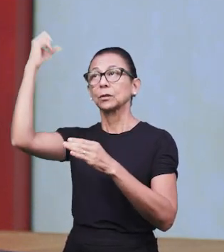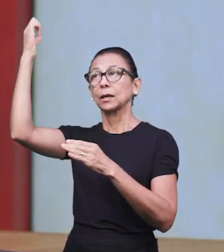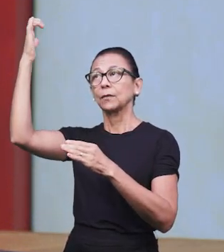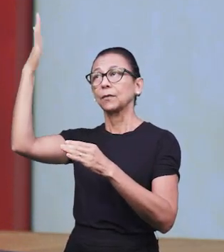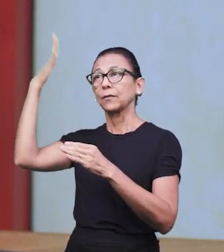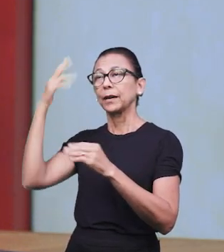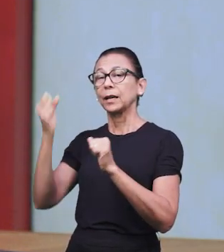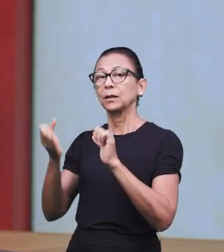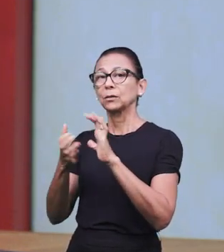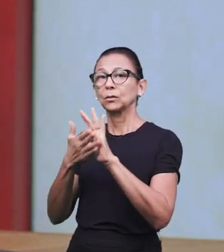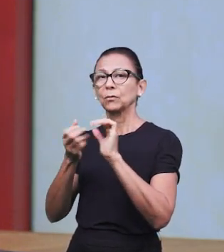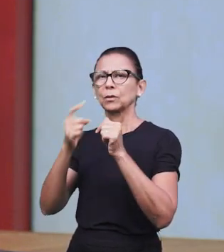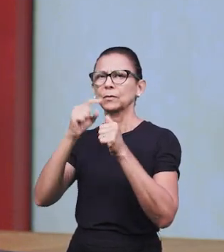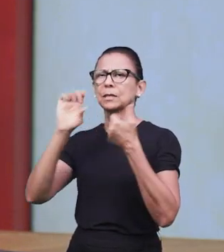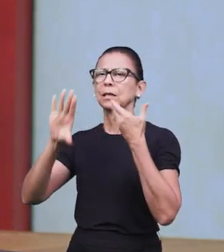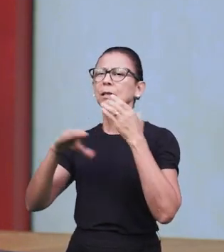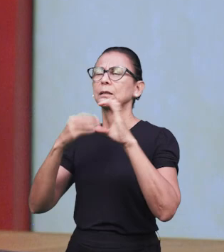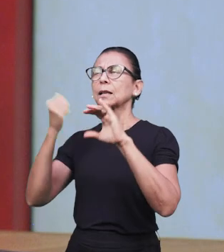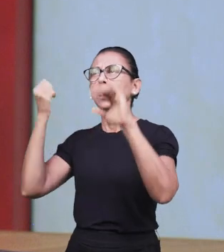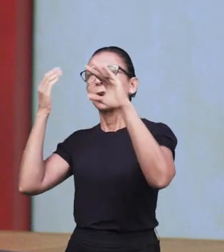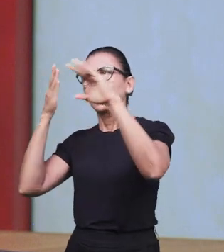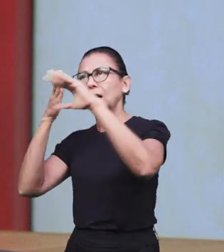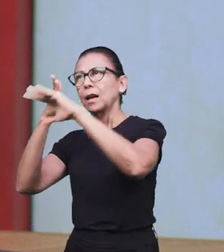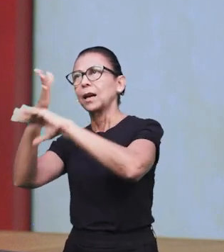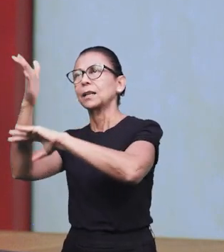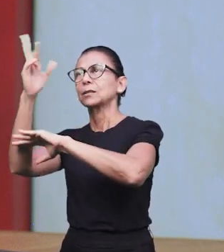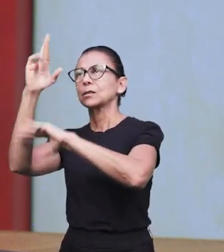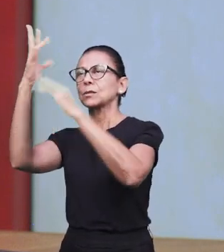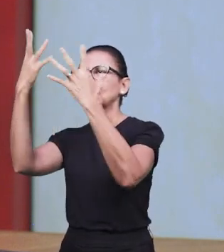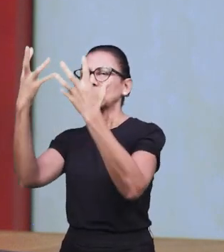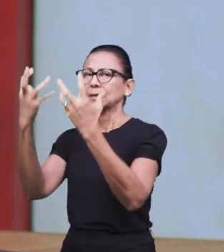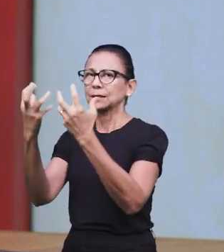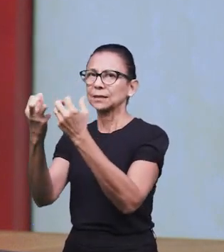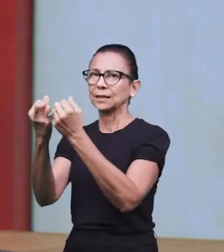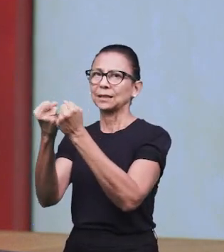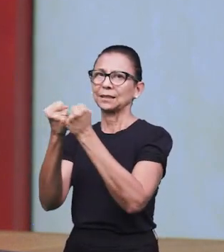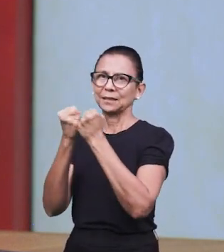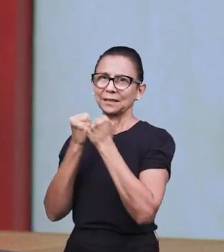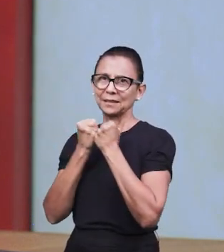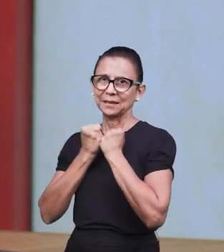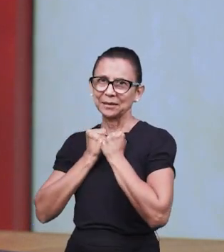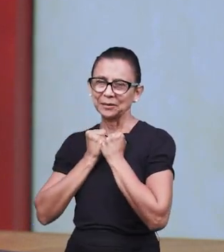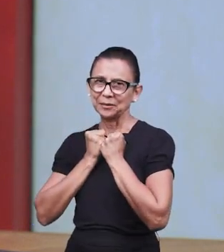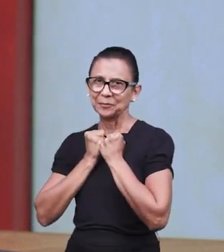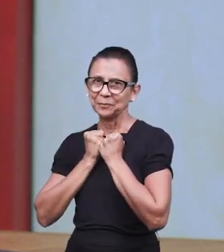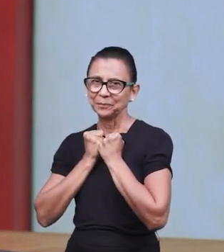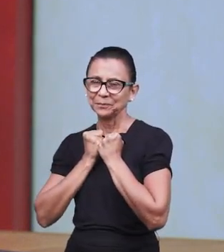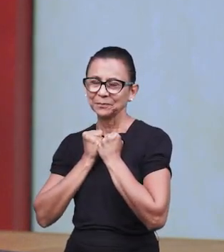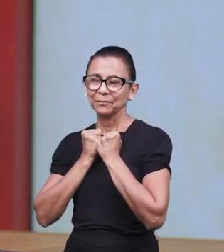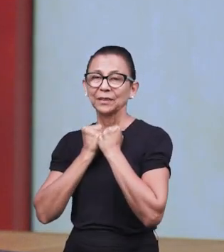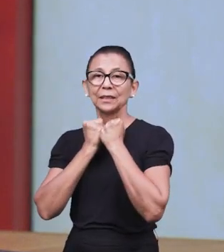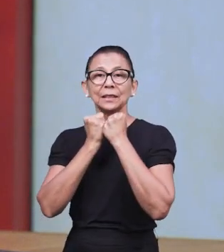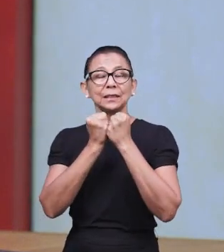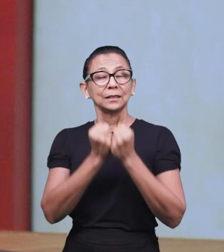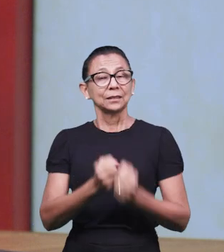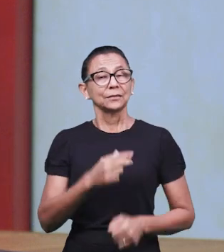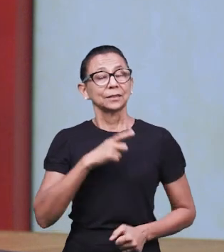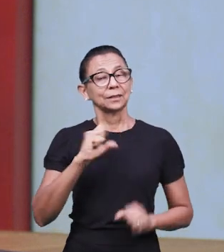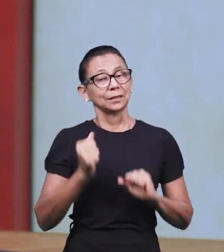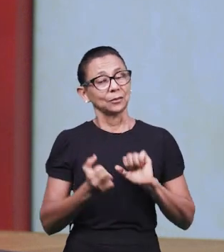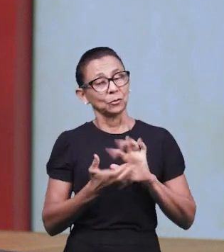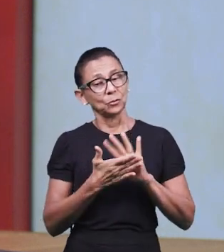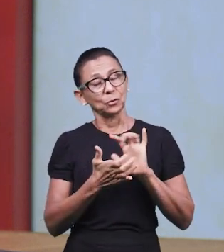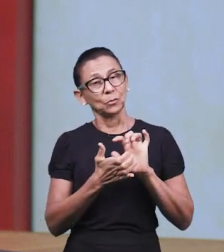mesmo Espírito. Aí você tem uma mensagem que está ligada ao mesmo Espírito, à mesma direção. Você